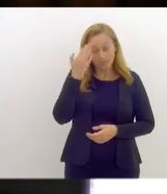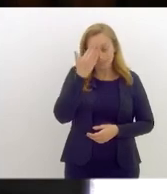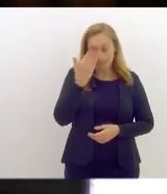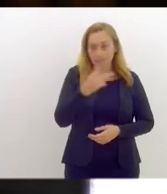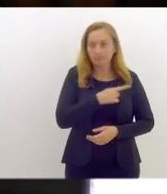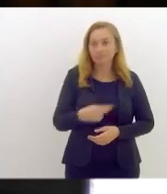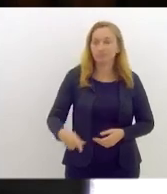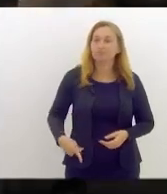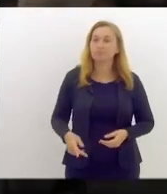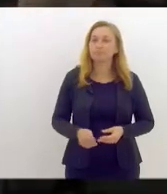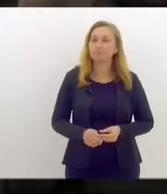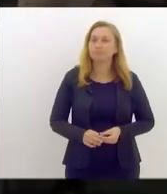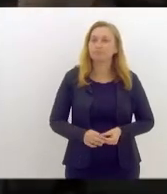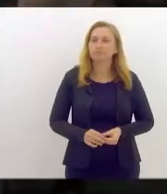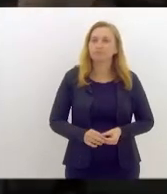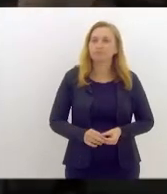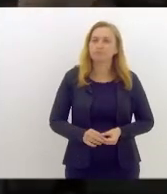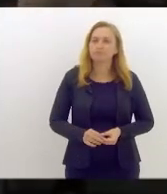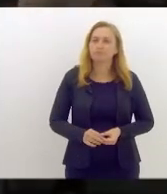obrigado